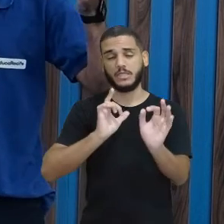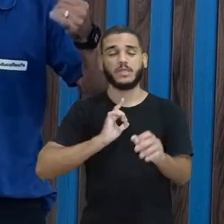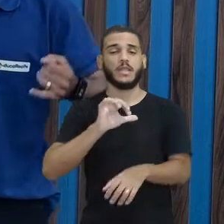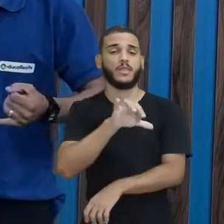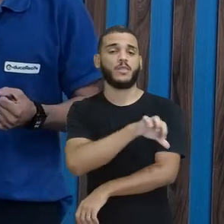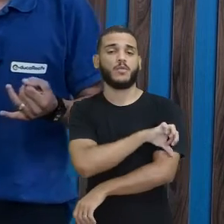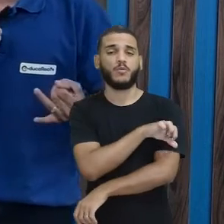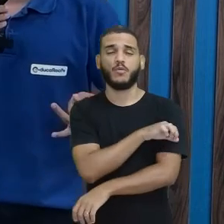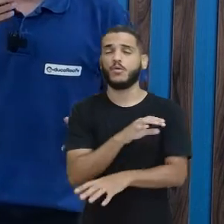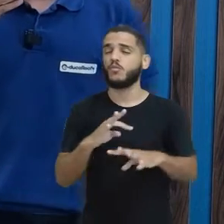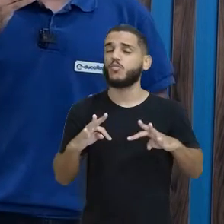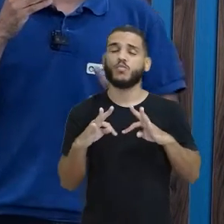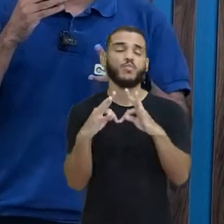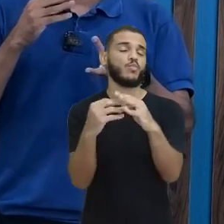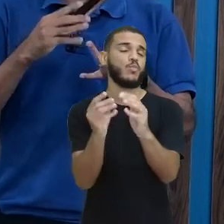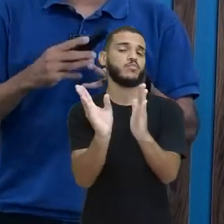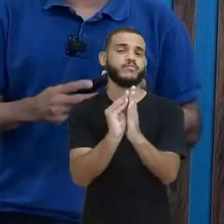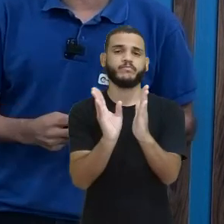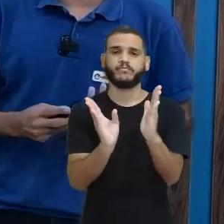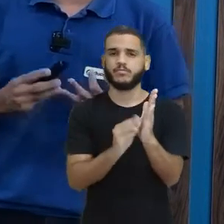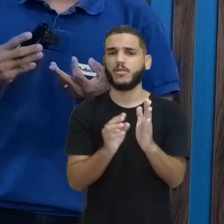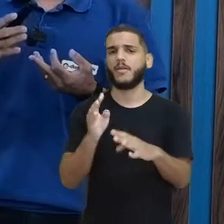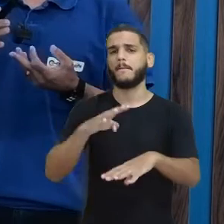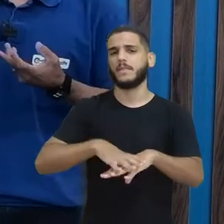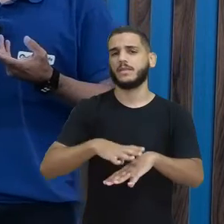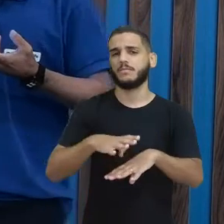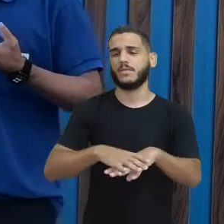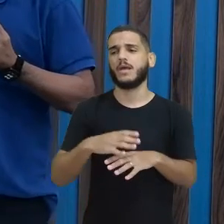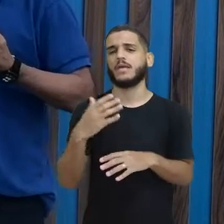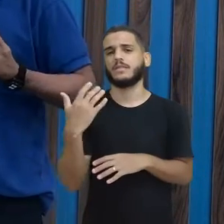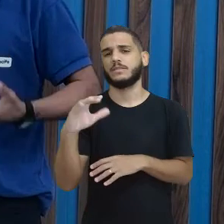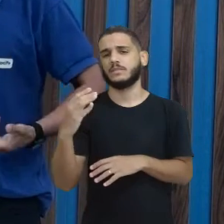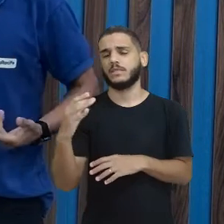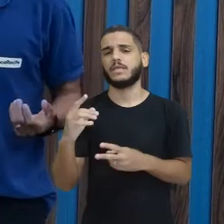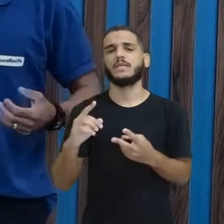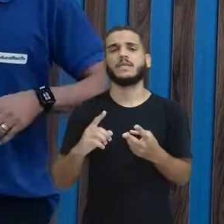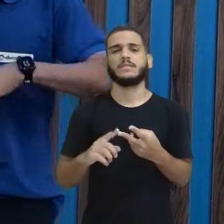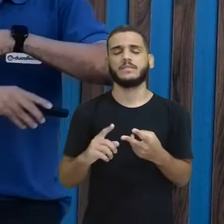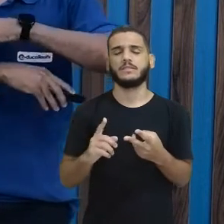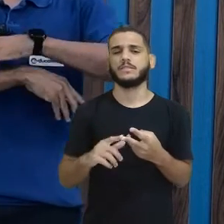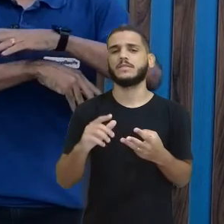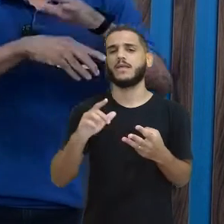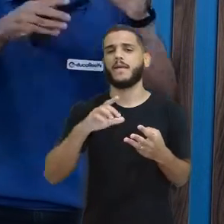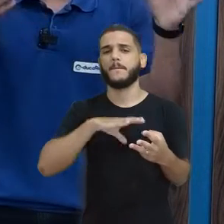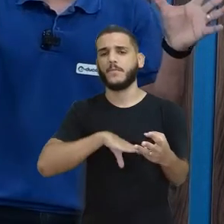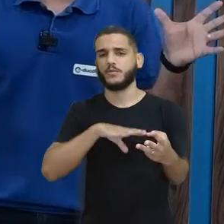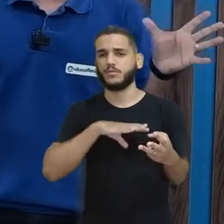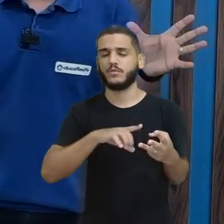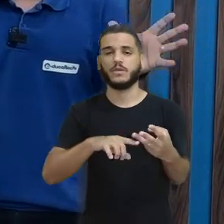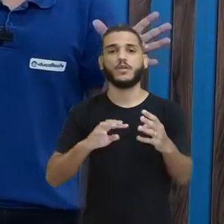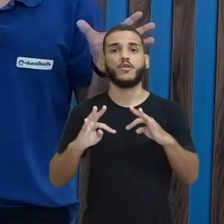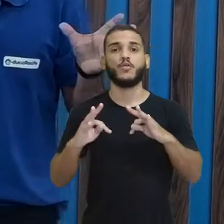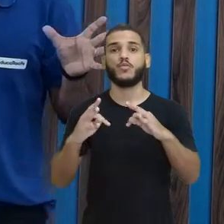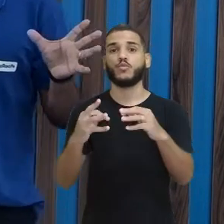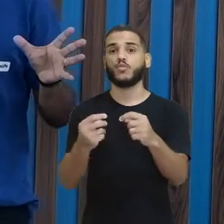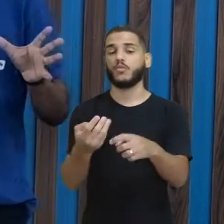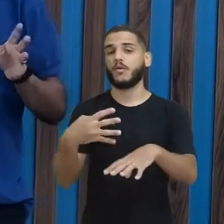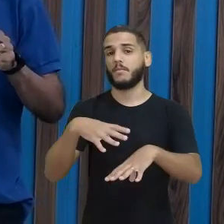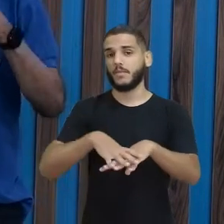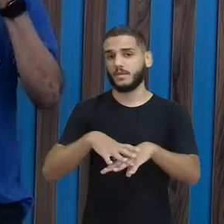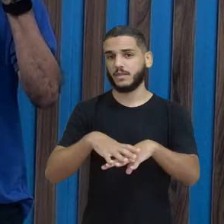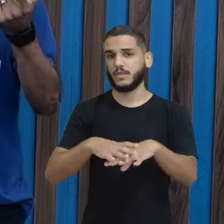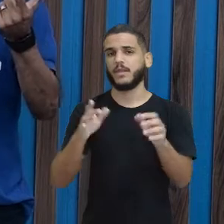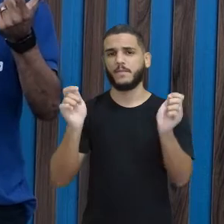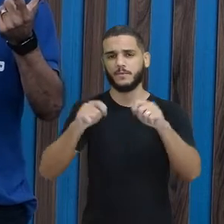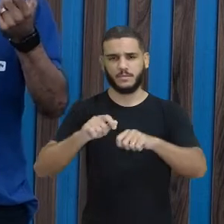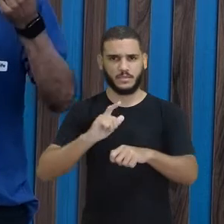de matemática, de ciências, de português, de todas as matérias vocês têm lá acompanhando.